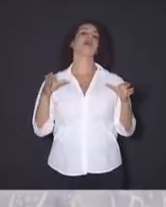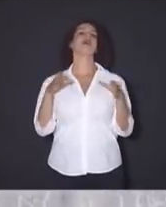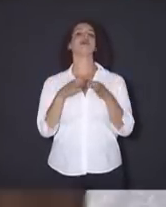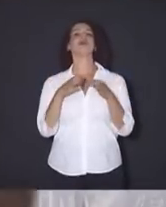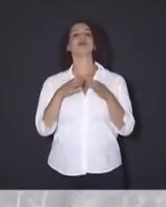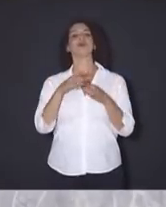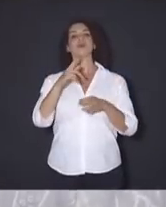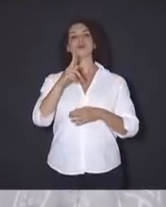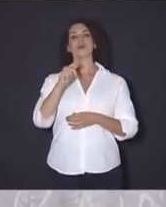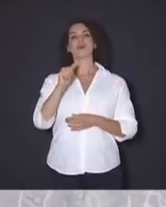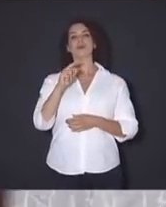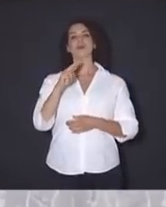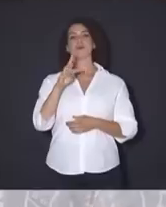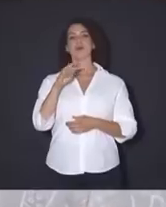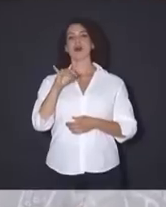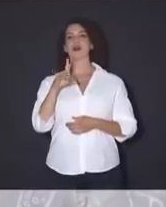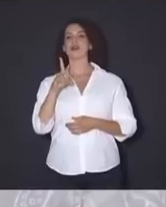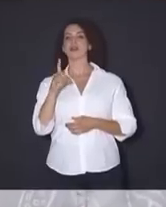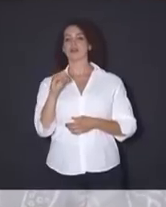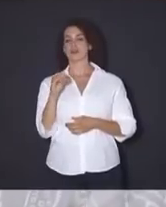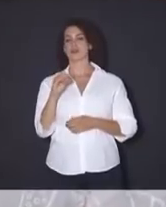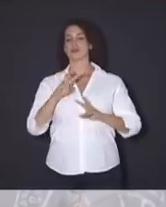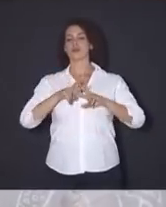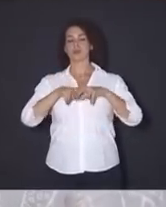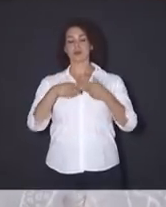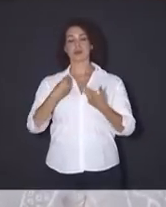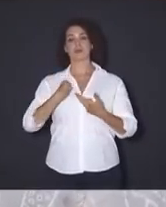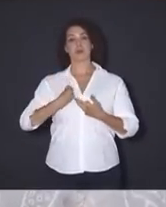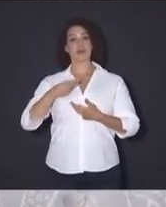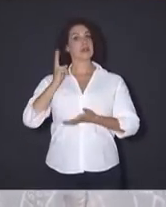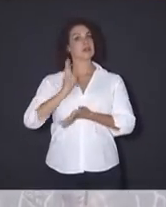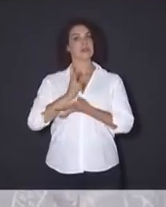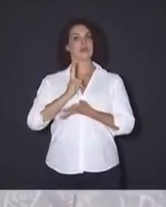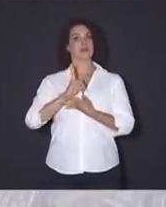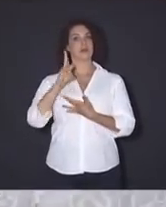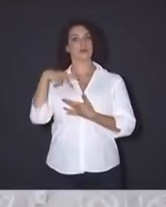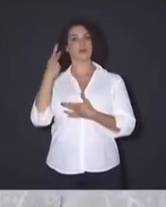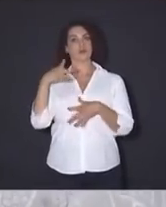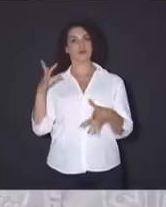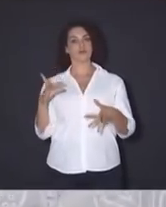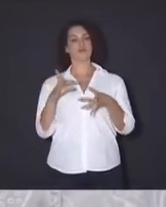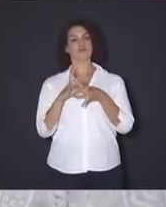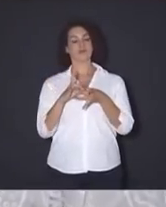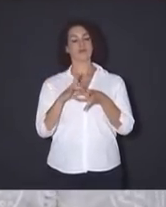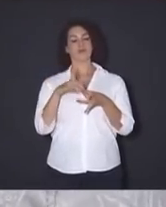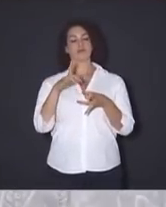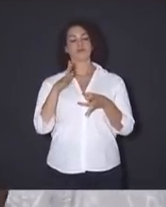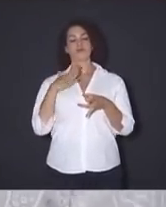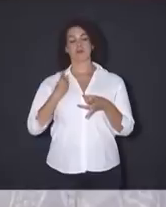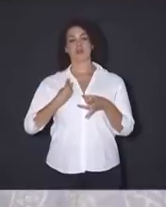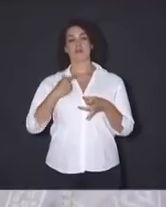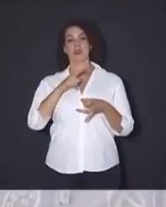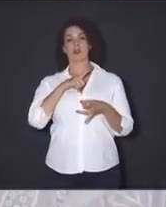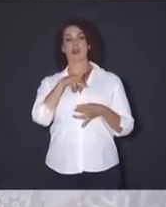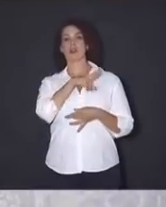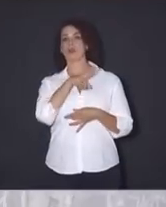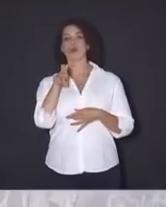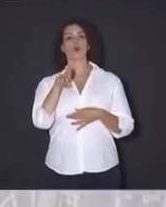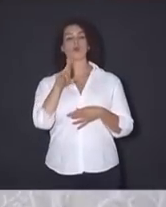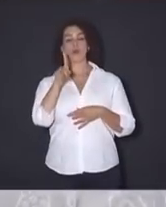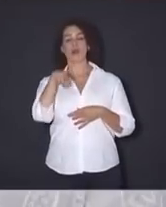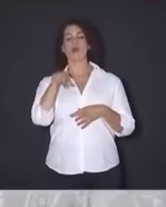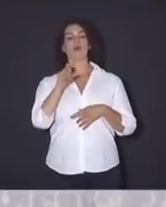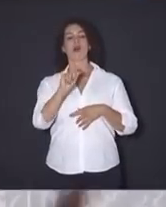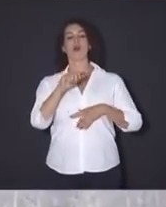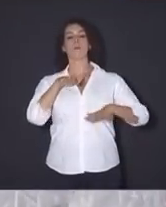fiz política minha trajetória é tem nome tem sobrenome tem uma história chamada movimento negro